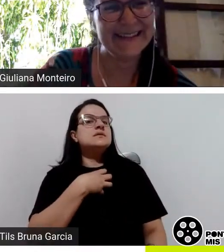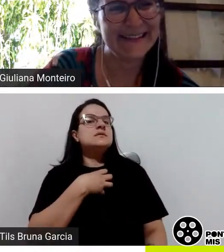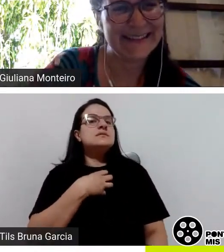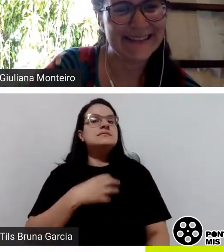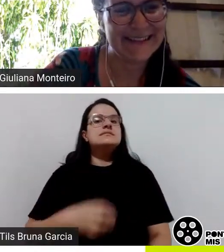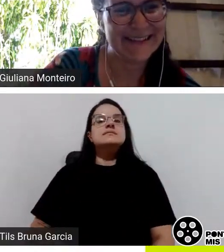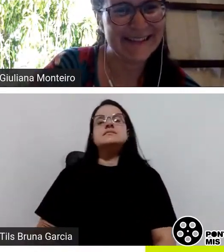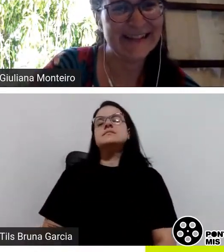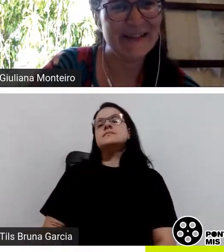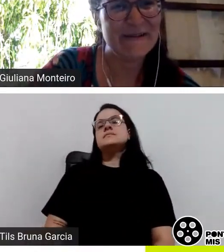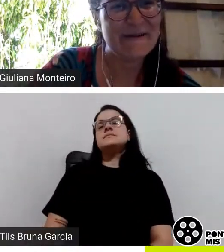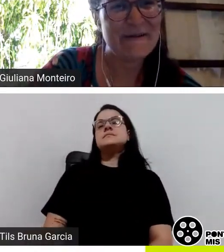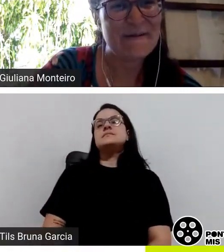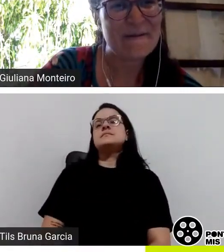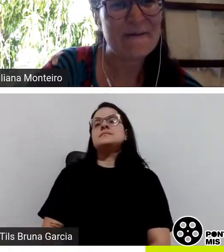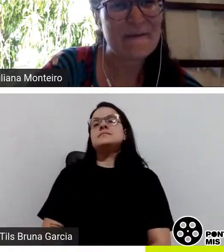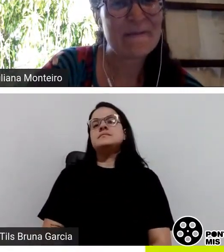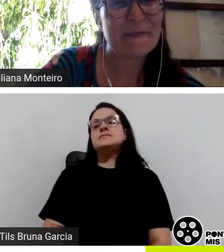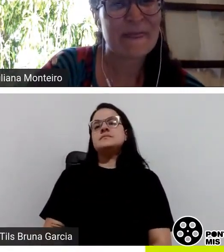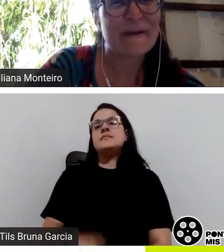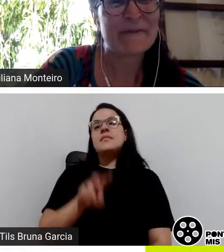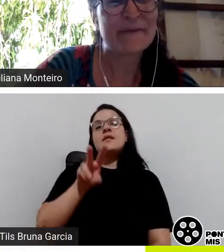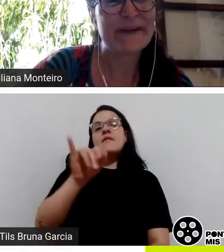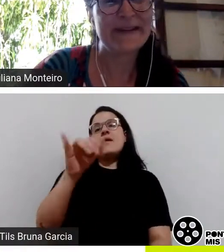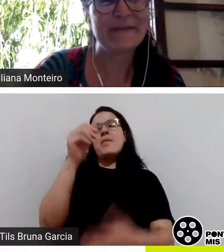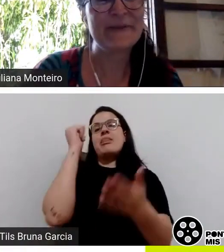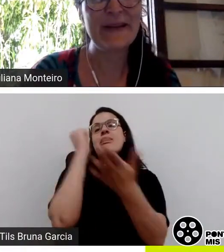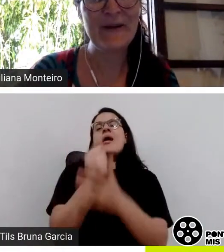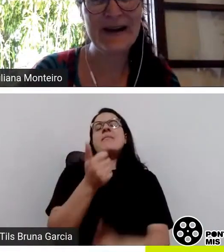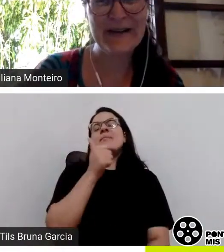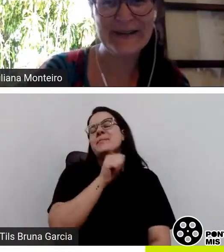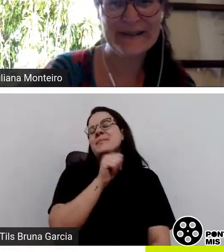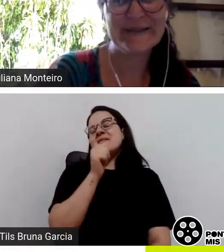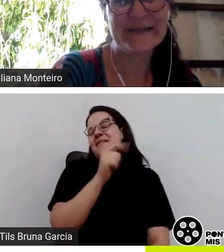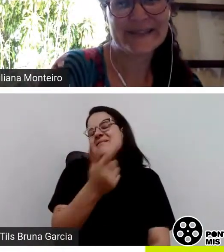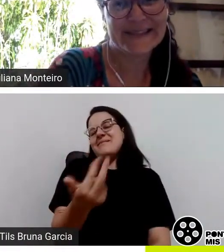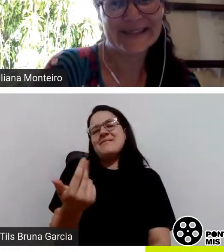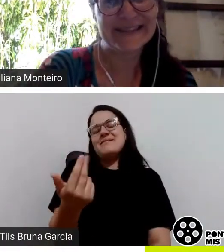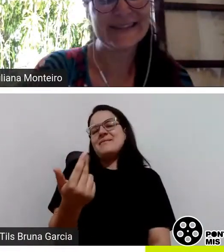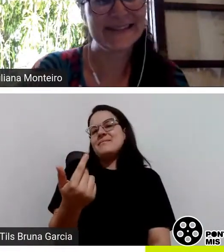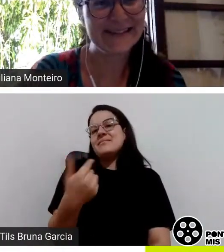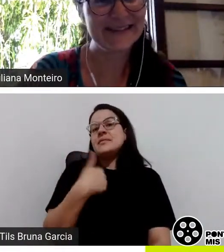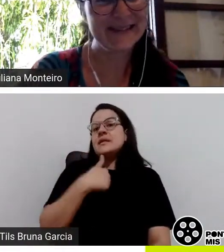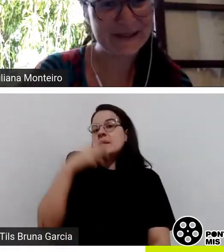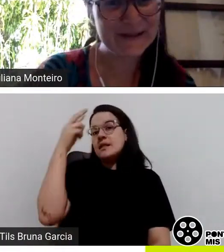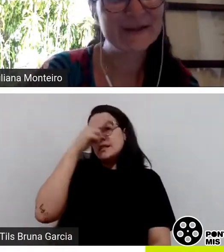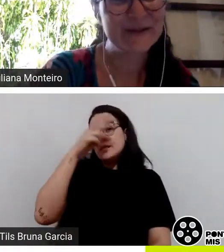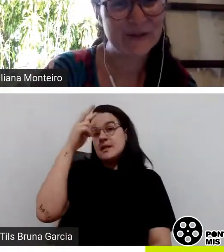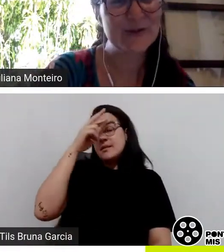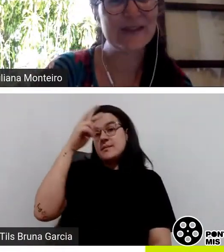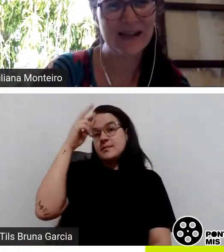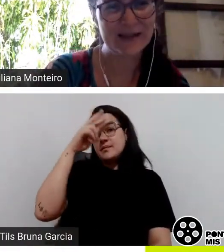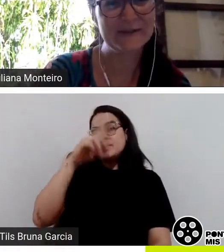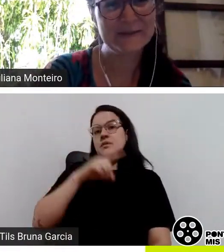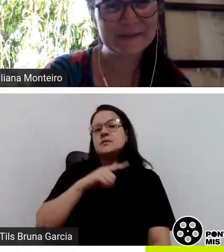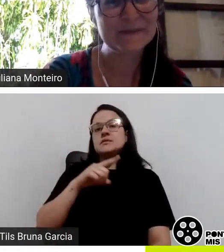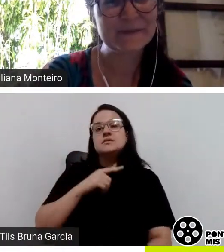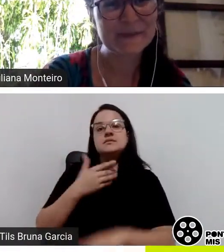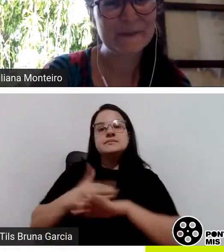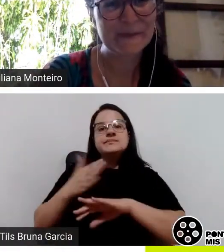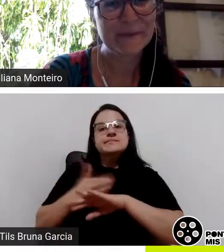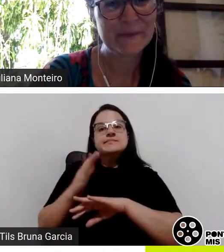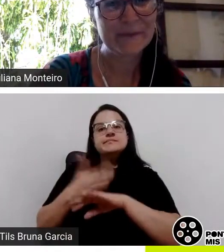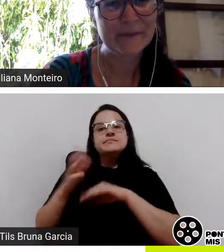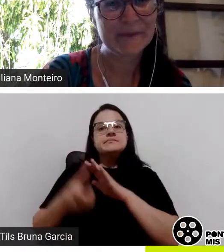faz como sentir. Eu acho que, gente, cara, vai matar a moça. Né? E então, esses improvisos eu me lembro que surgiram assim no ensaio antes de filmar, mas